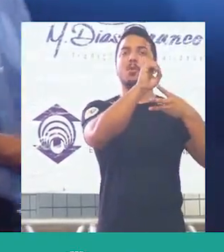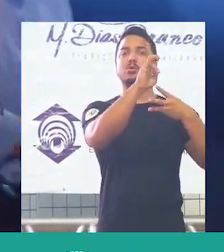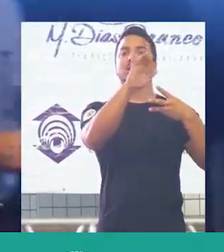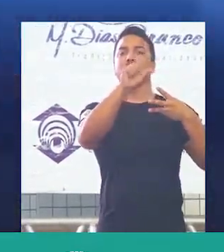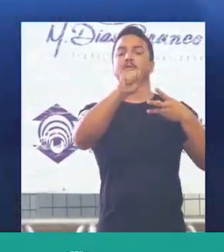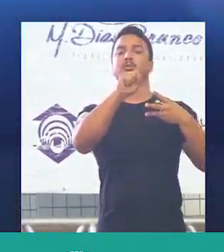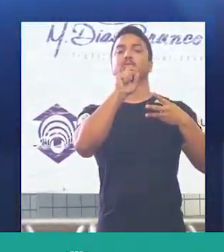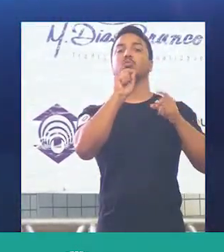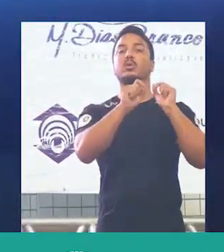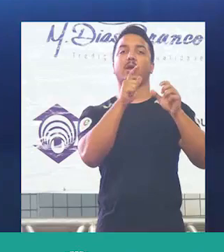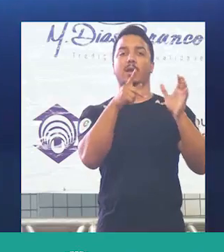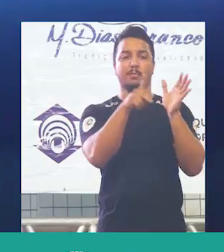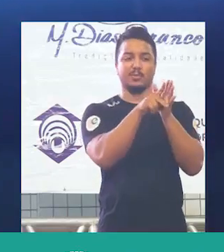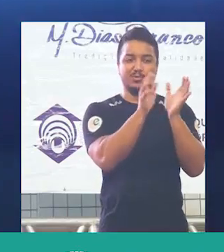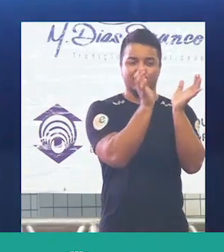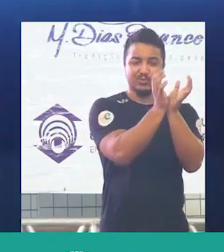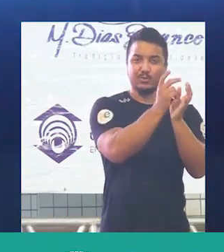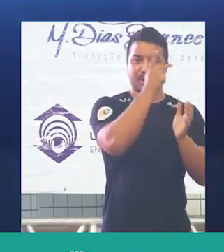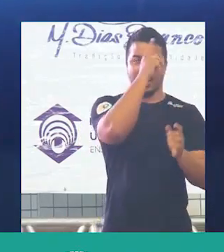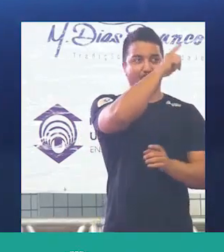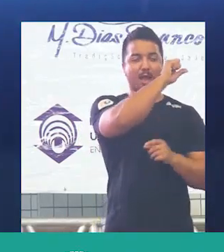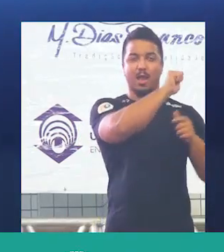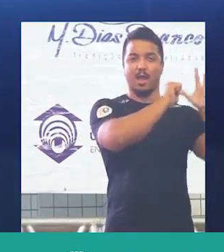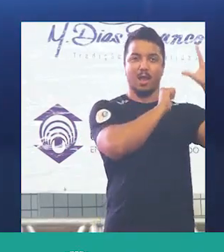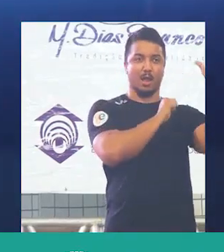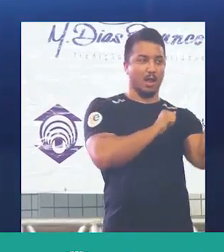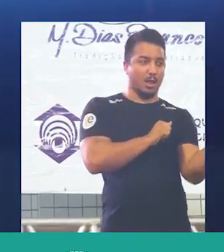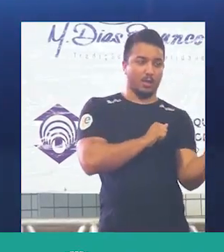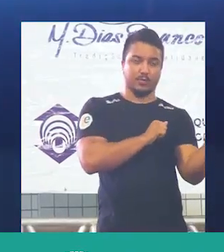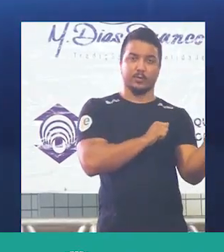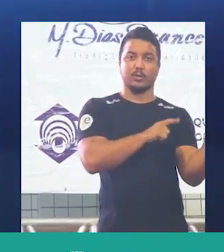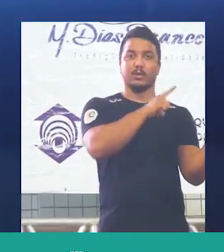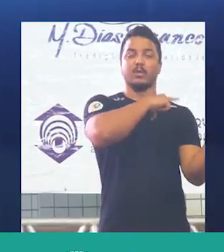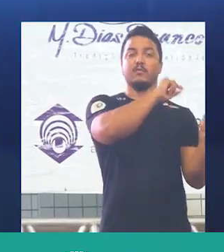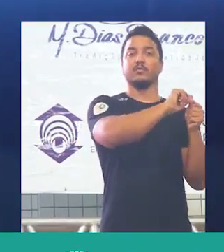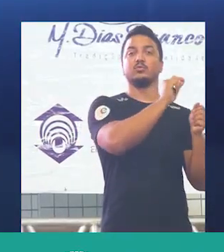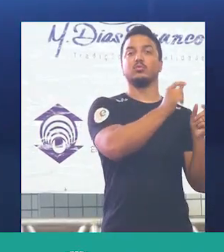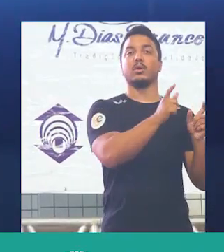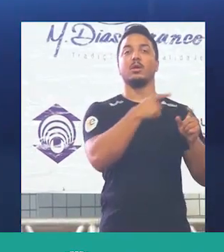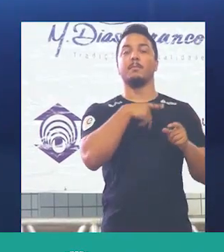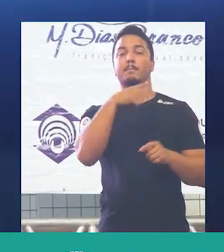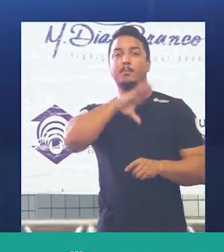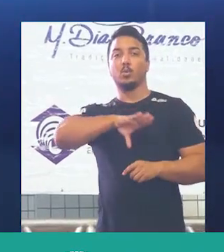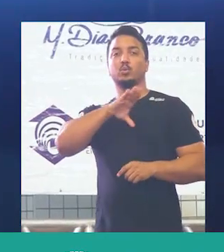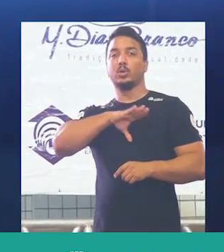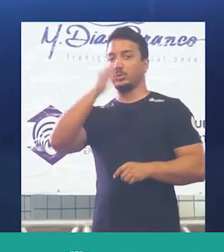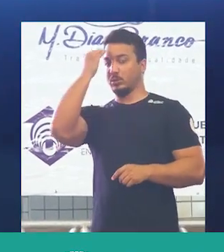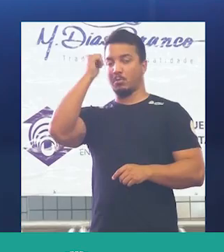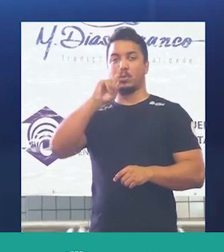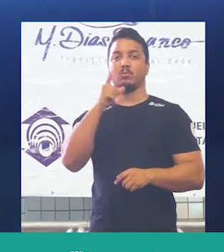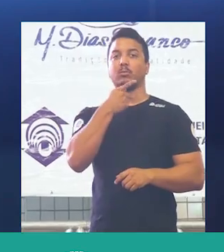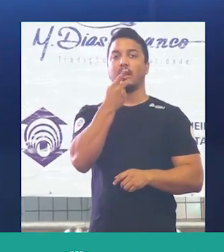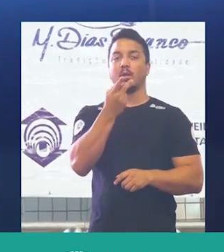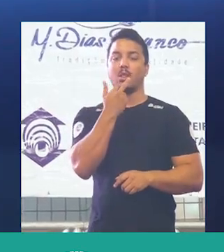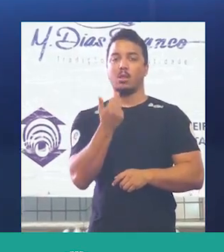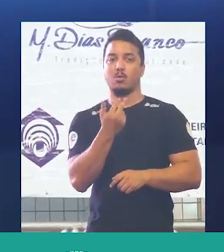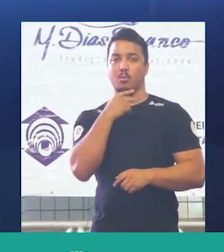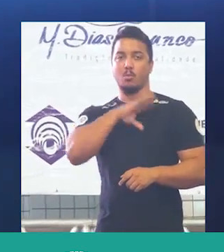boçais? Eram escravos que vinham da África e que não falavam português.